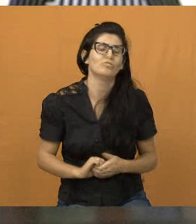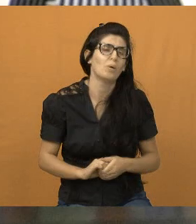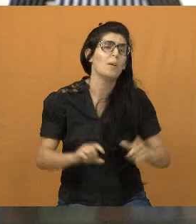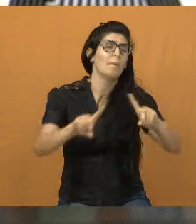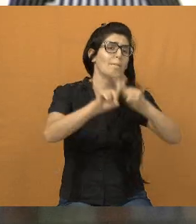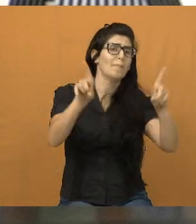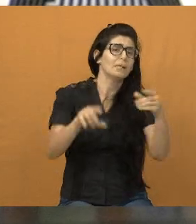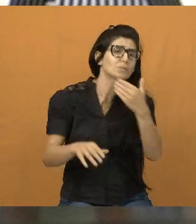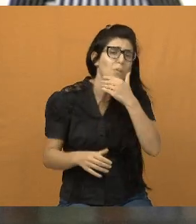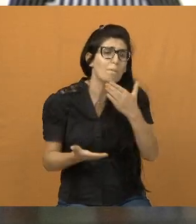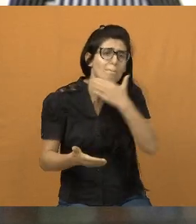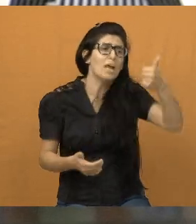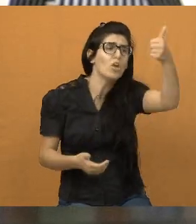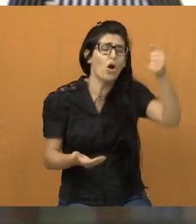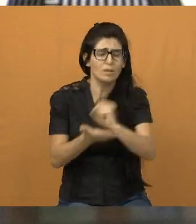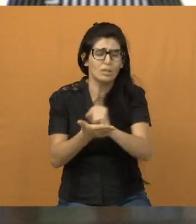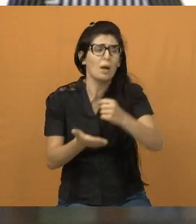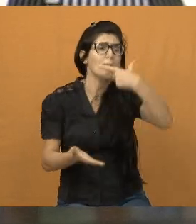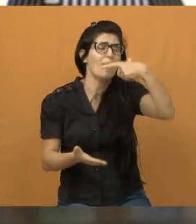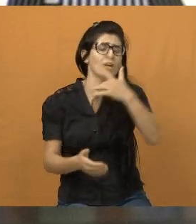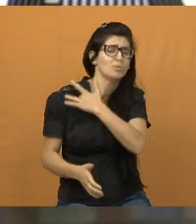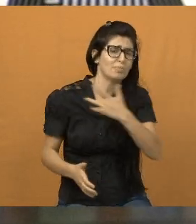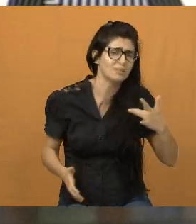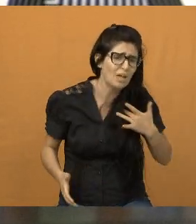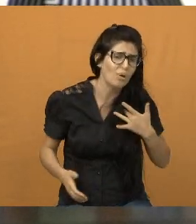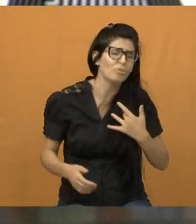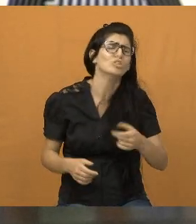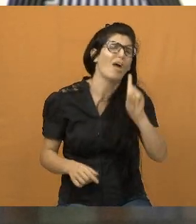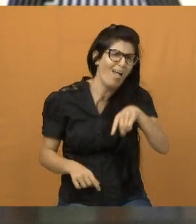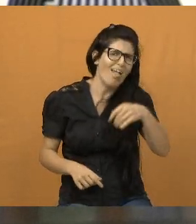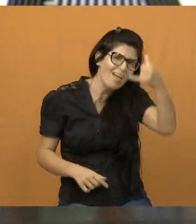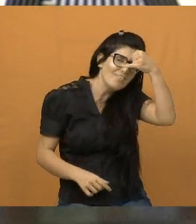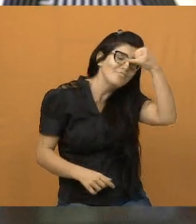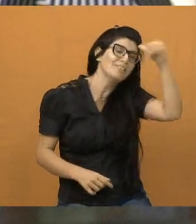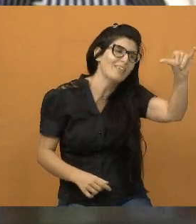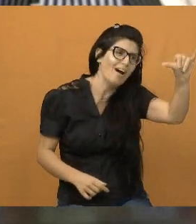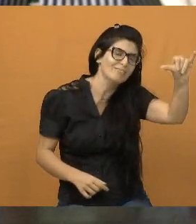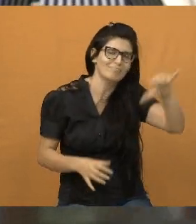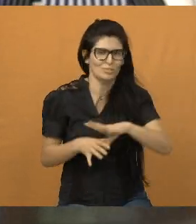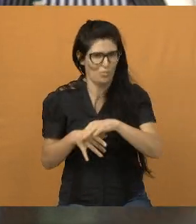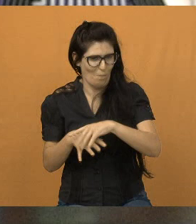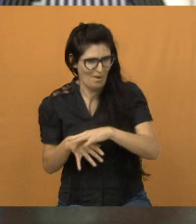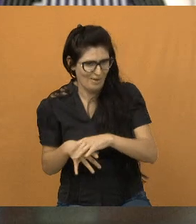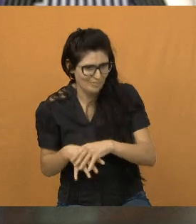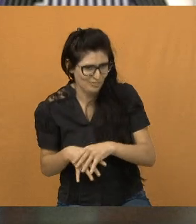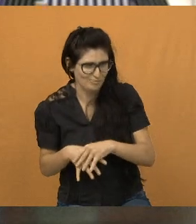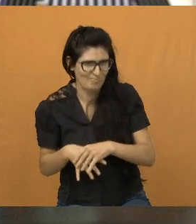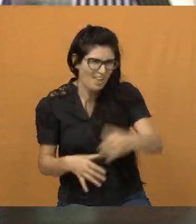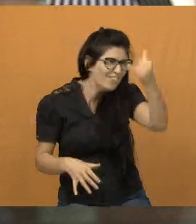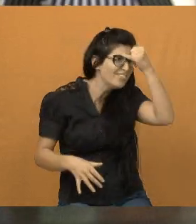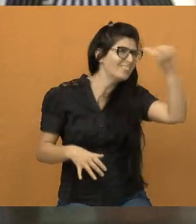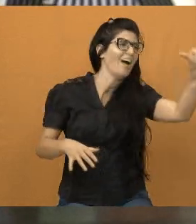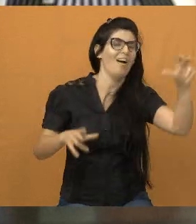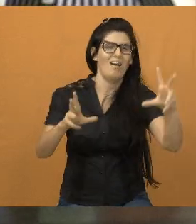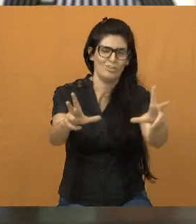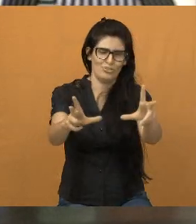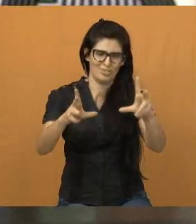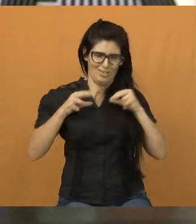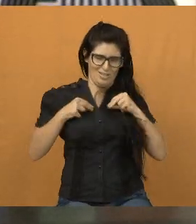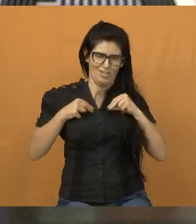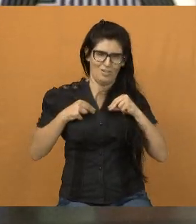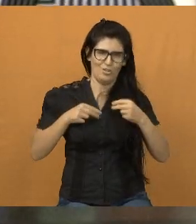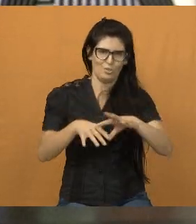saúde é a prevenção. Então, que a gente possa diminuir os atendimentos às doenças que o nosso povo está enfermo